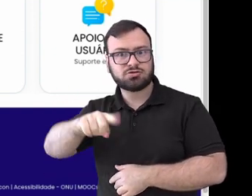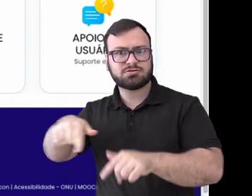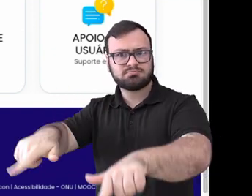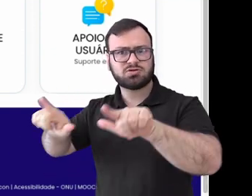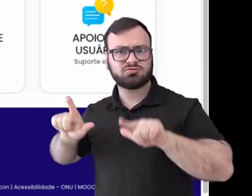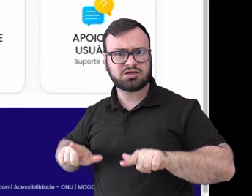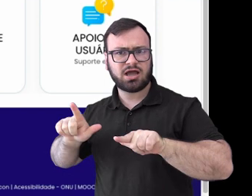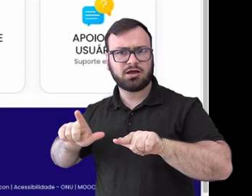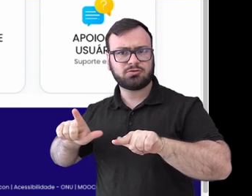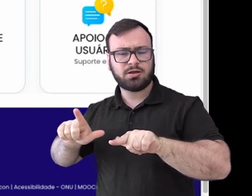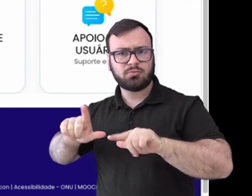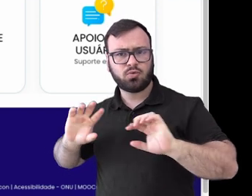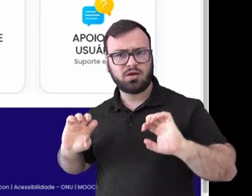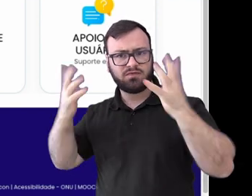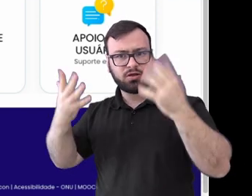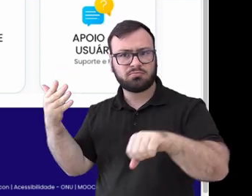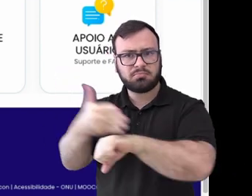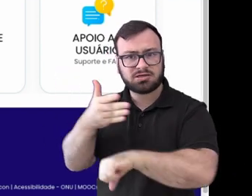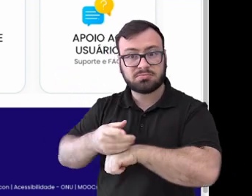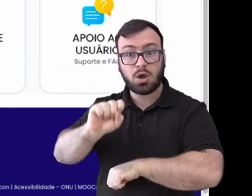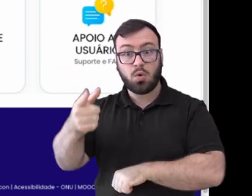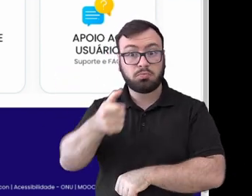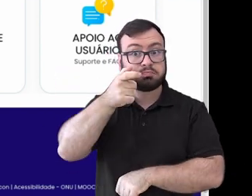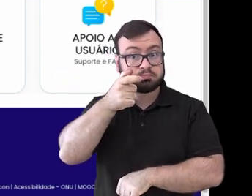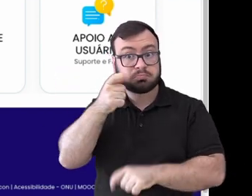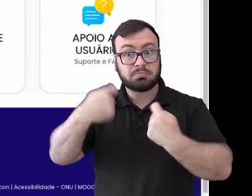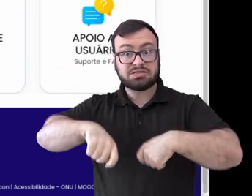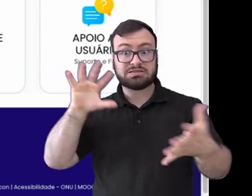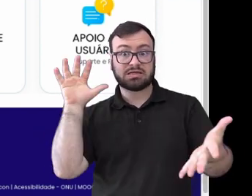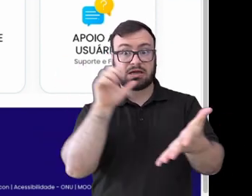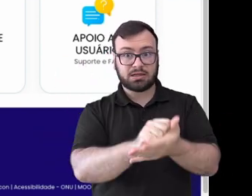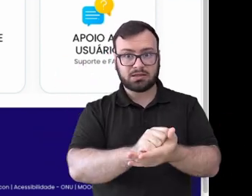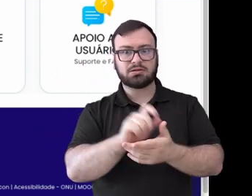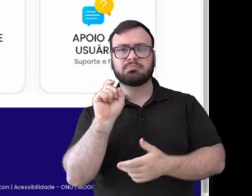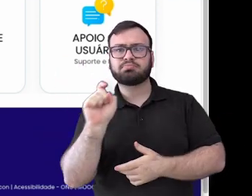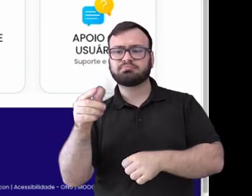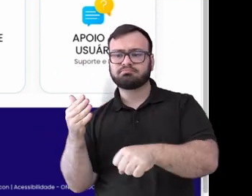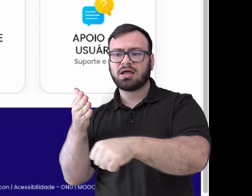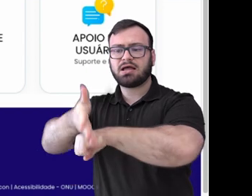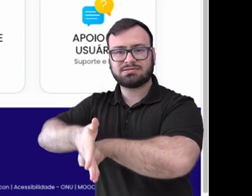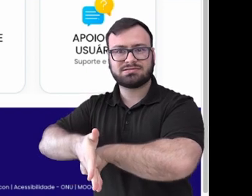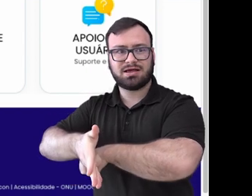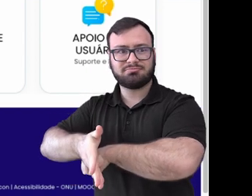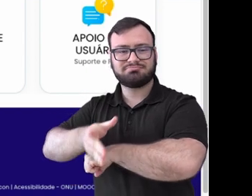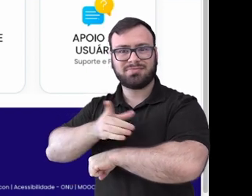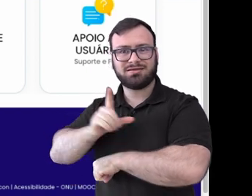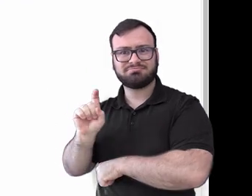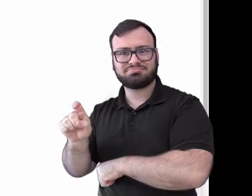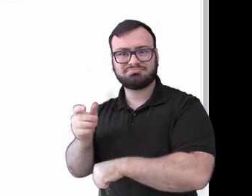eventos que vai participar o assistir é preciso criar um cadastro clique em acessar